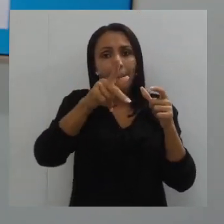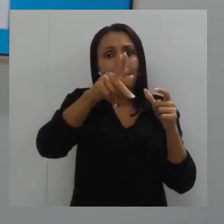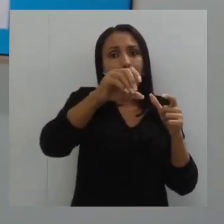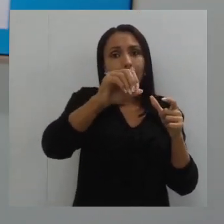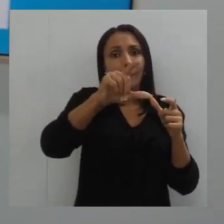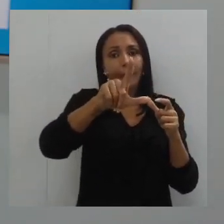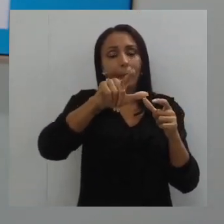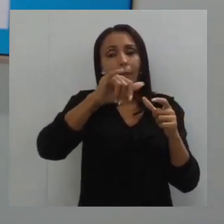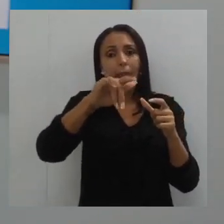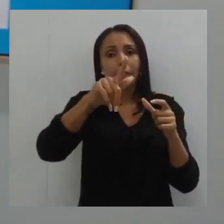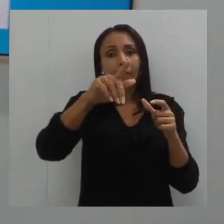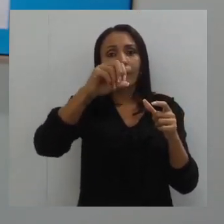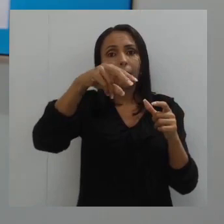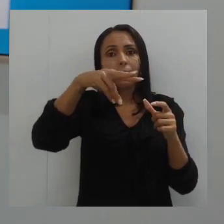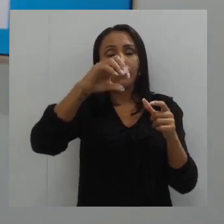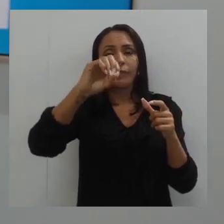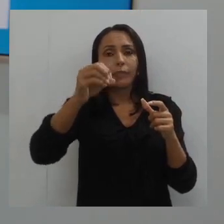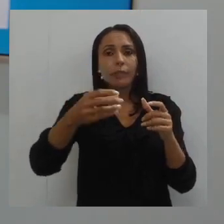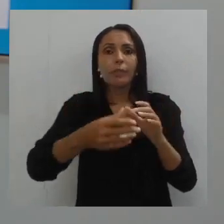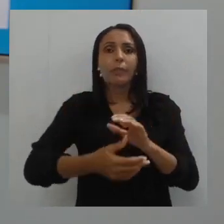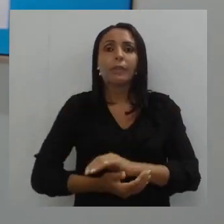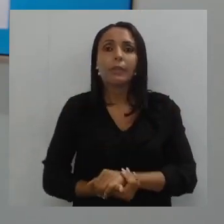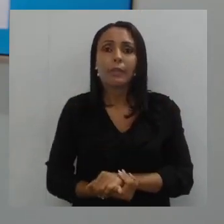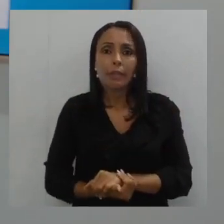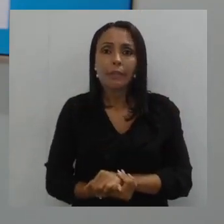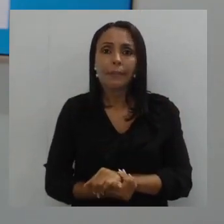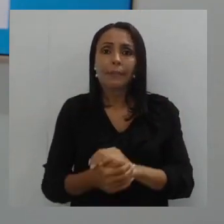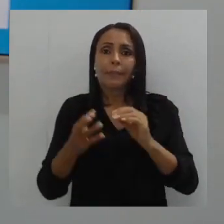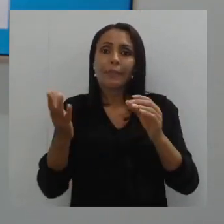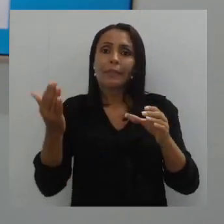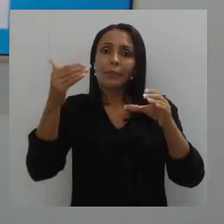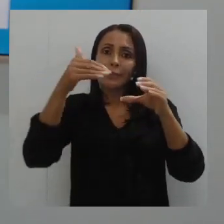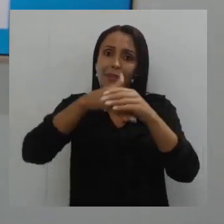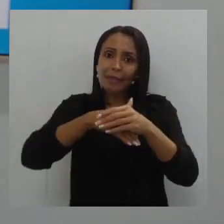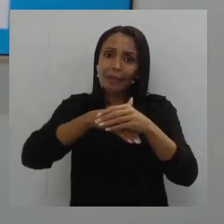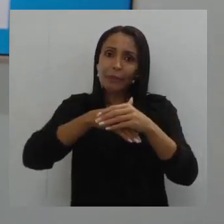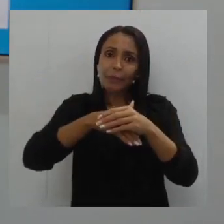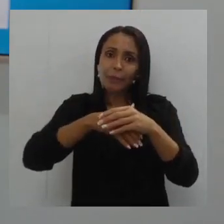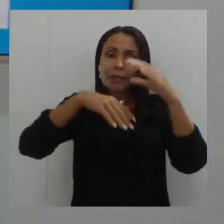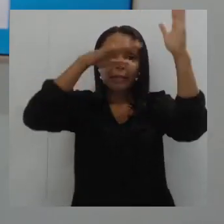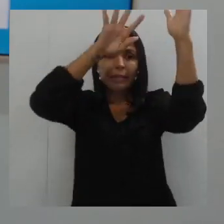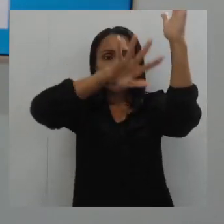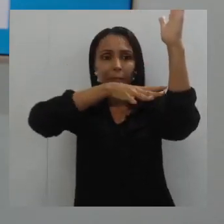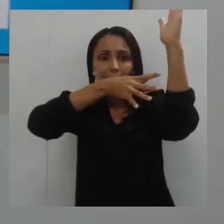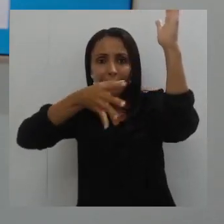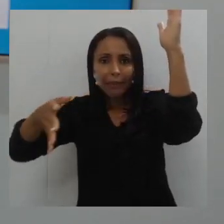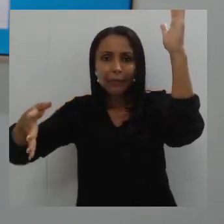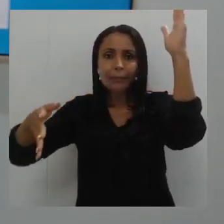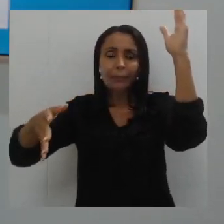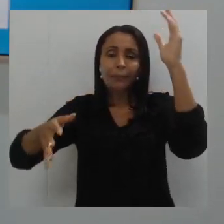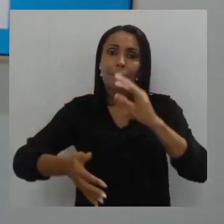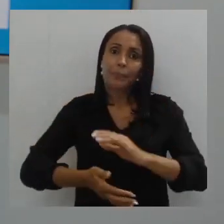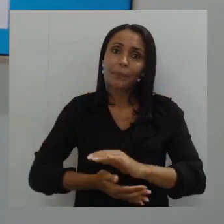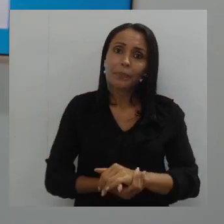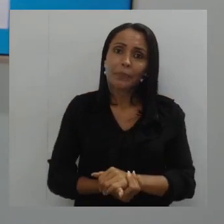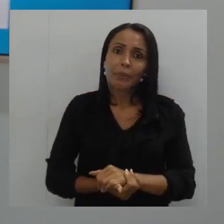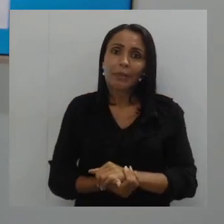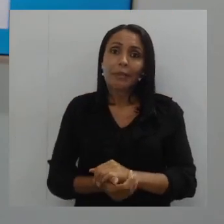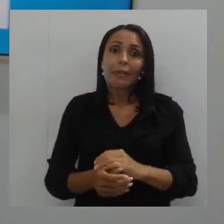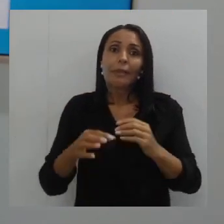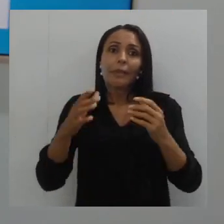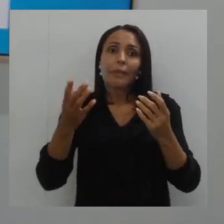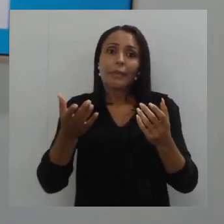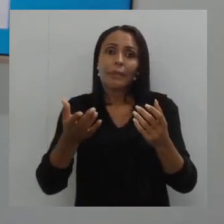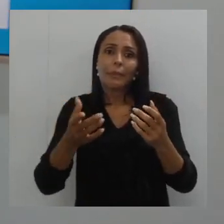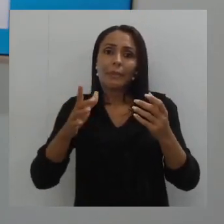que são as naves, né, dentro de um plano cartesiano. E o plano cartesiano, ele